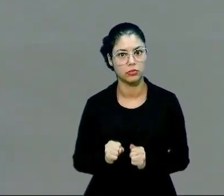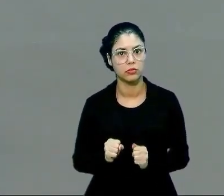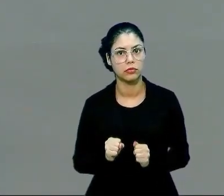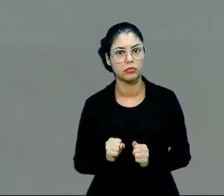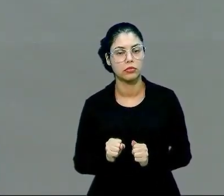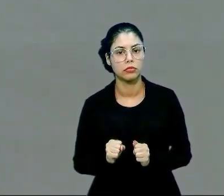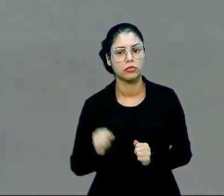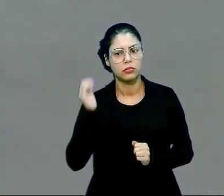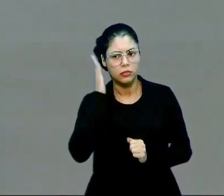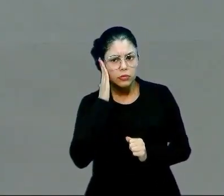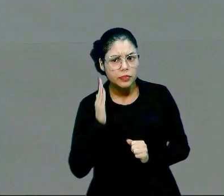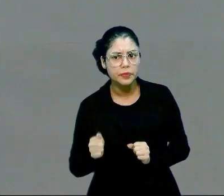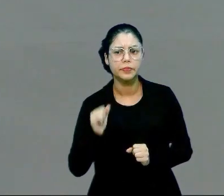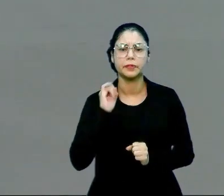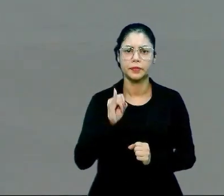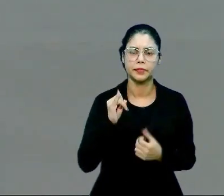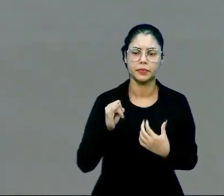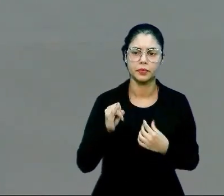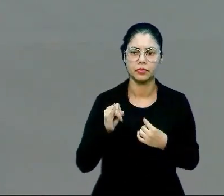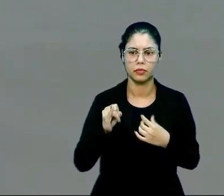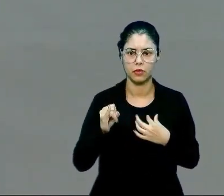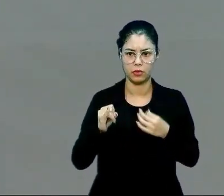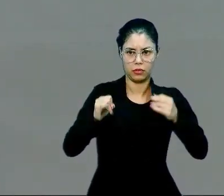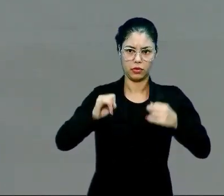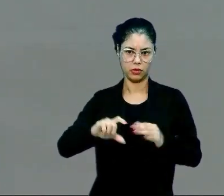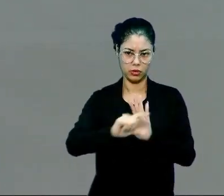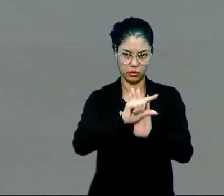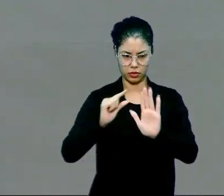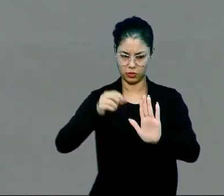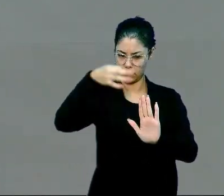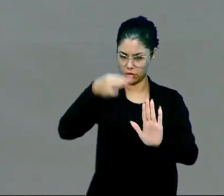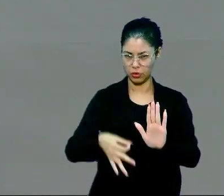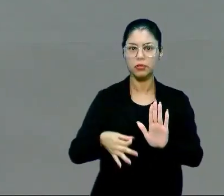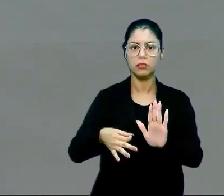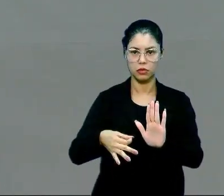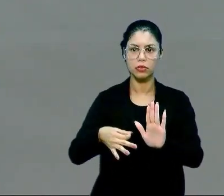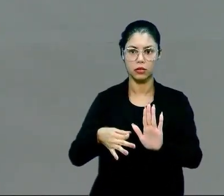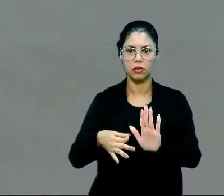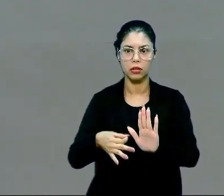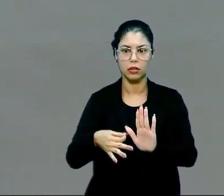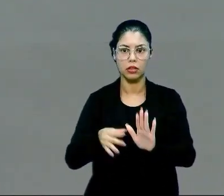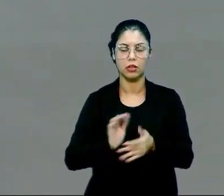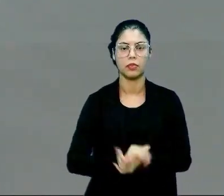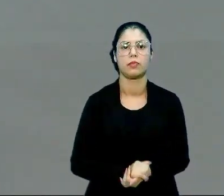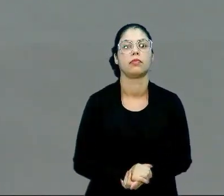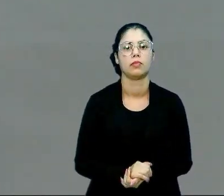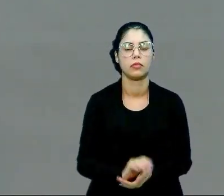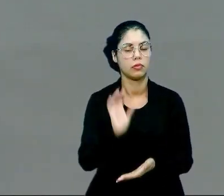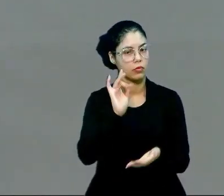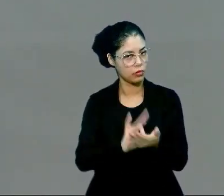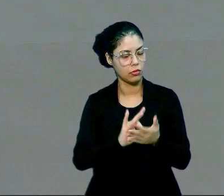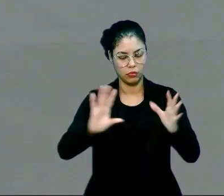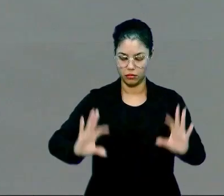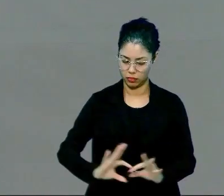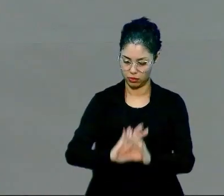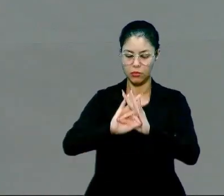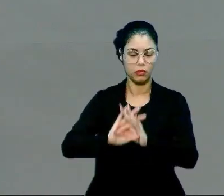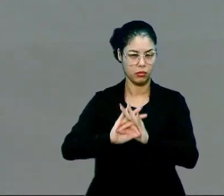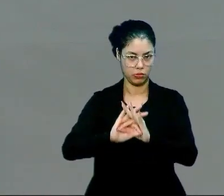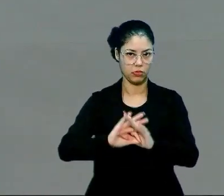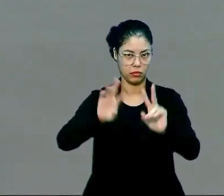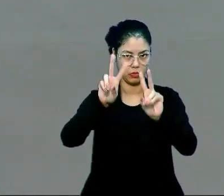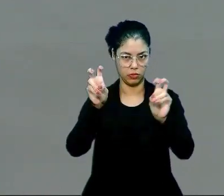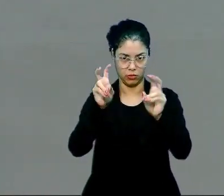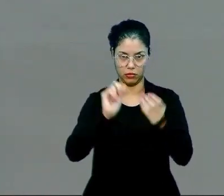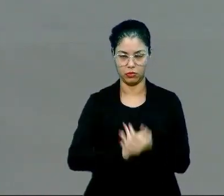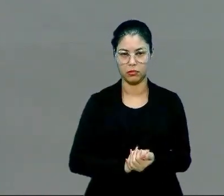ter ciência de que, se você fez uma citação do livro, você fez uma citação de forma correta, que há realmente uma relação com o seu tema.